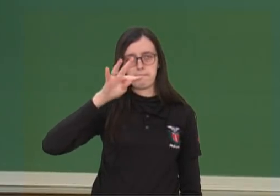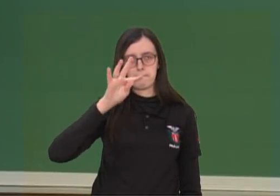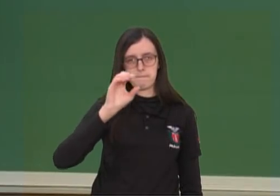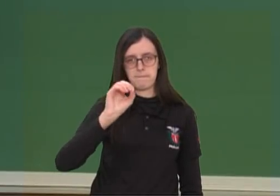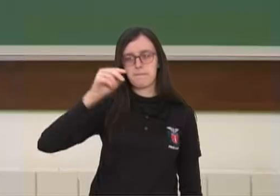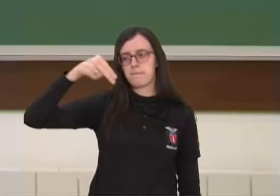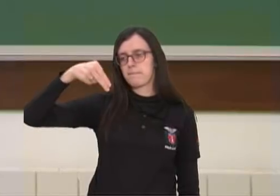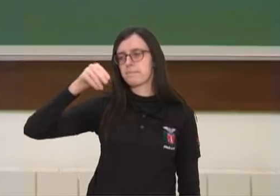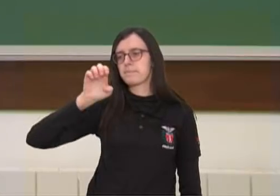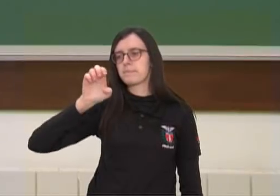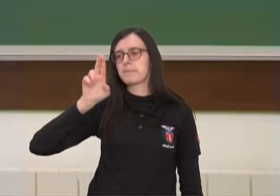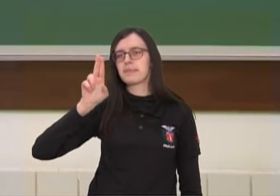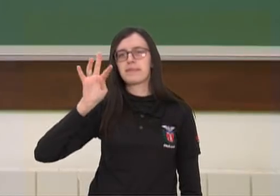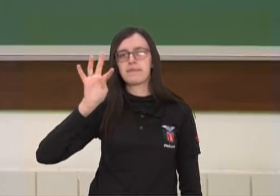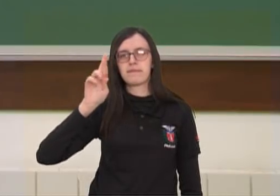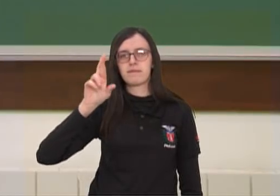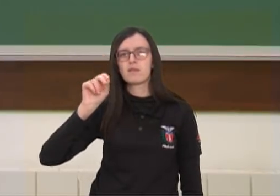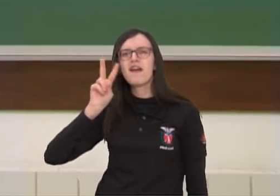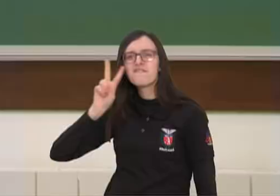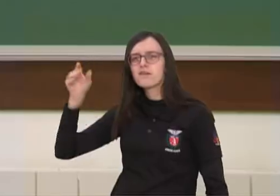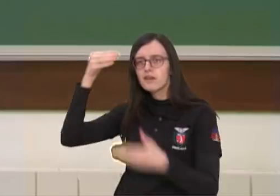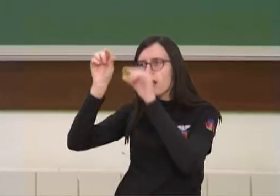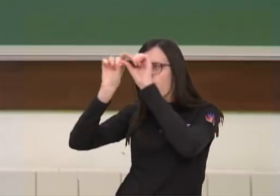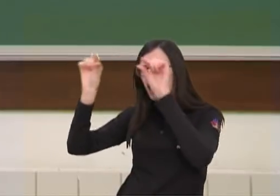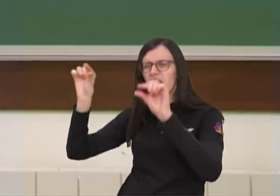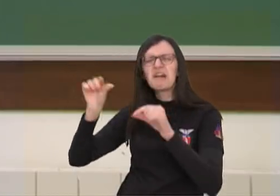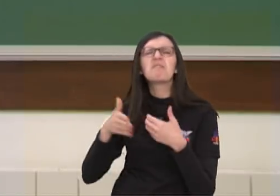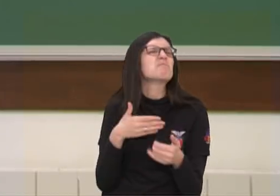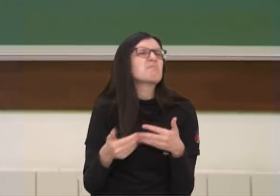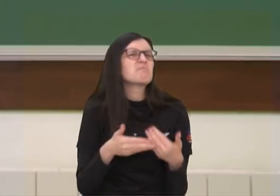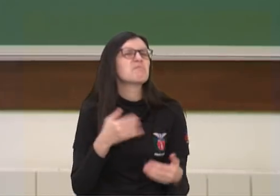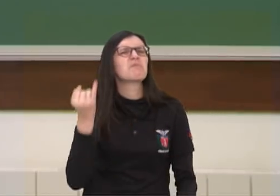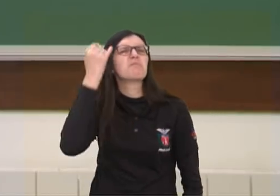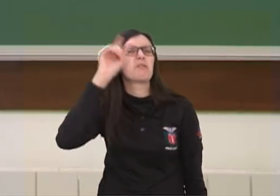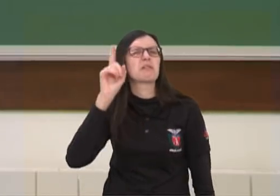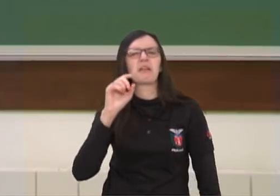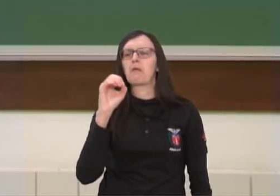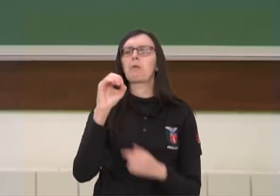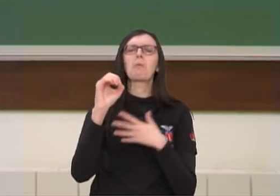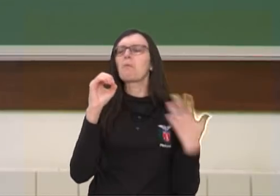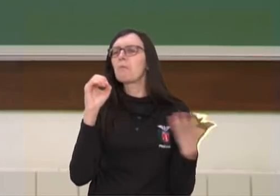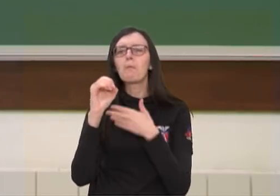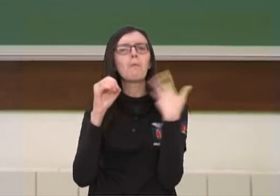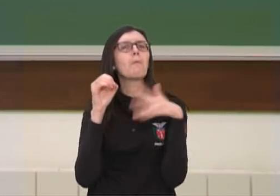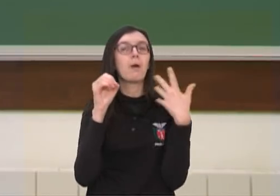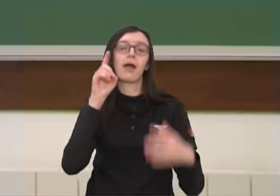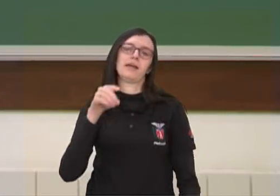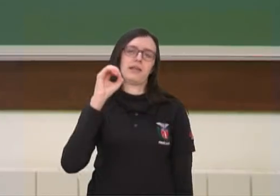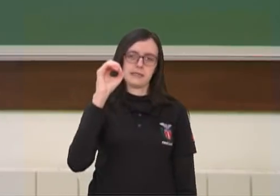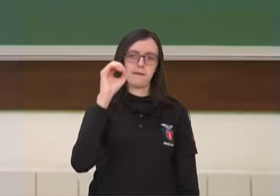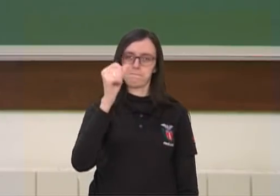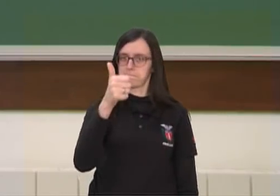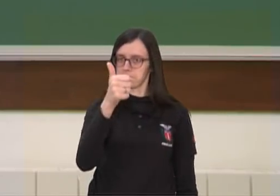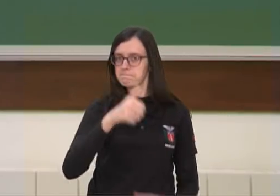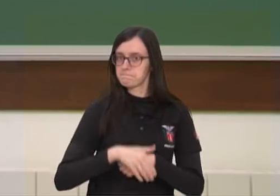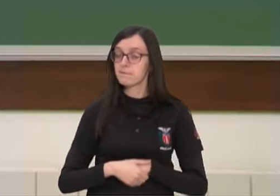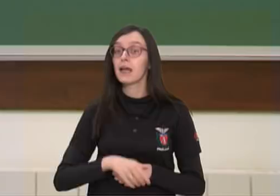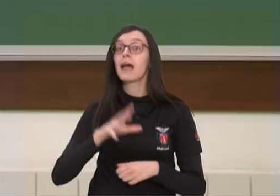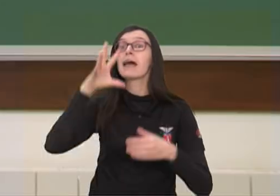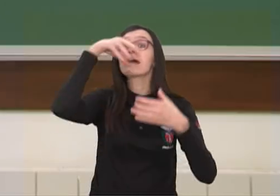que a professora costuma dizer assim, aquele elemento que não fede nem cheira na conta, ele é o zero para